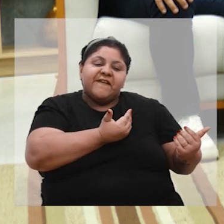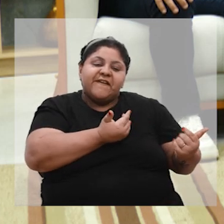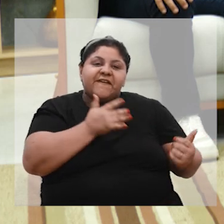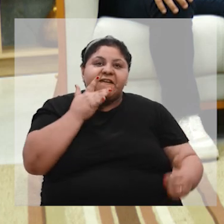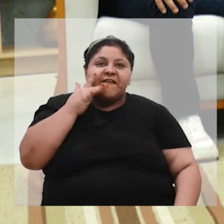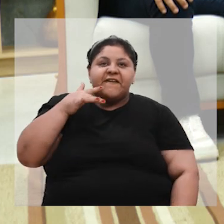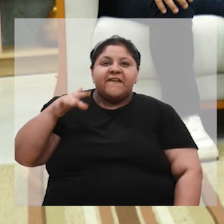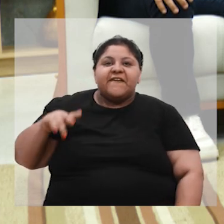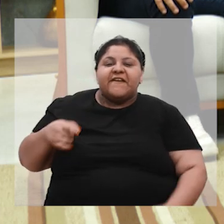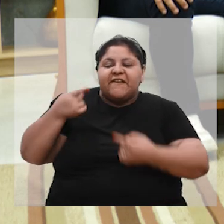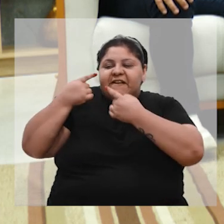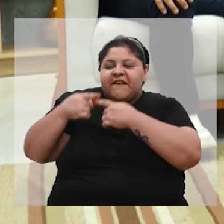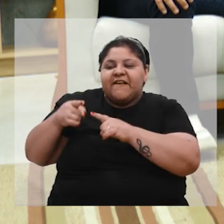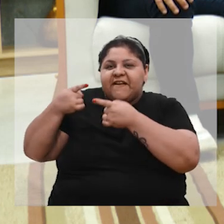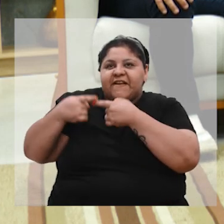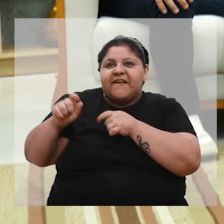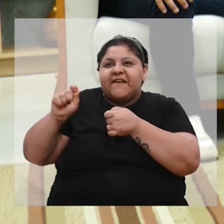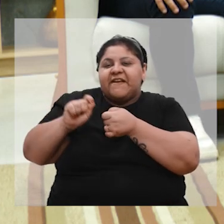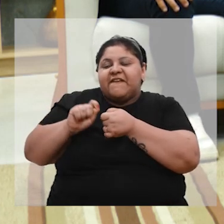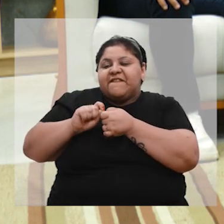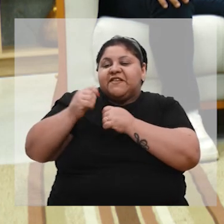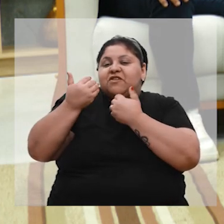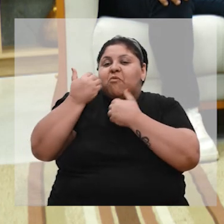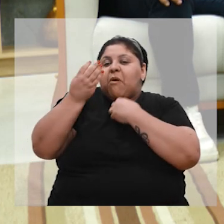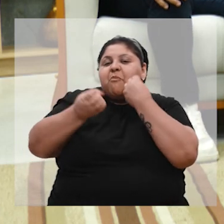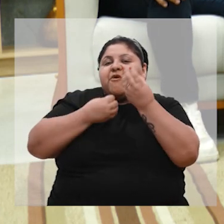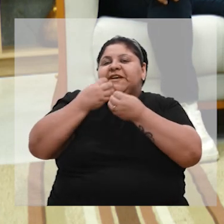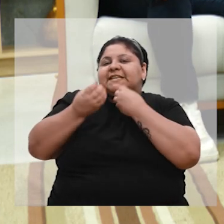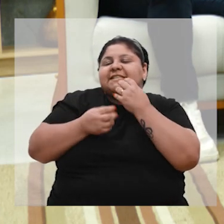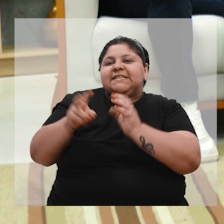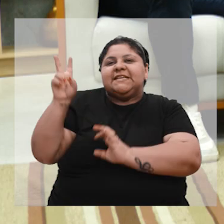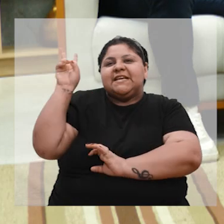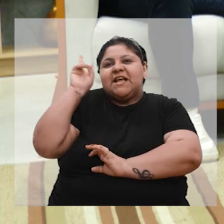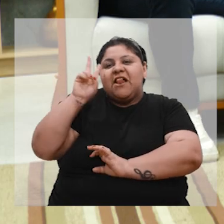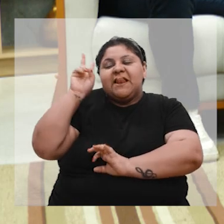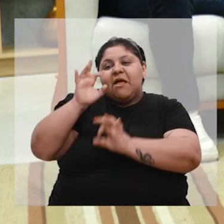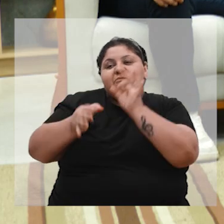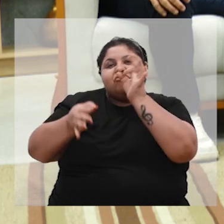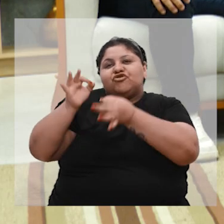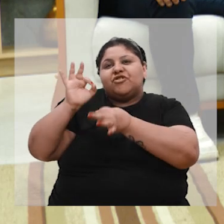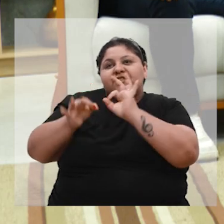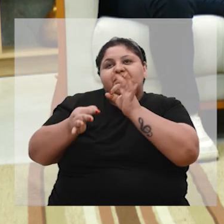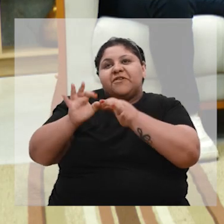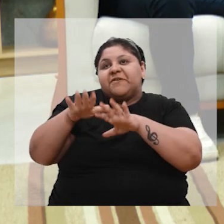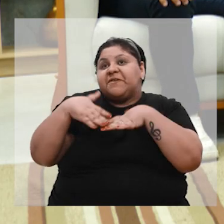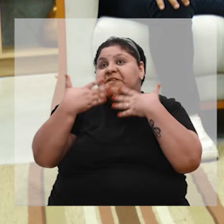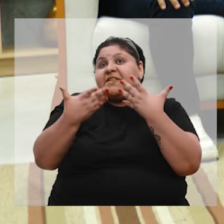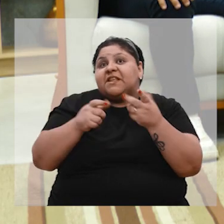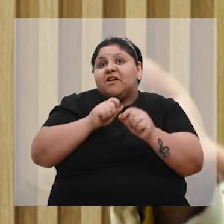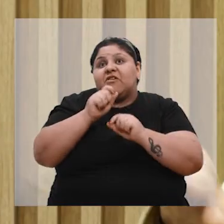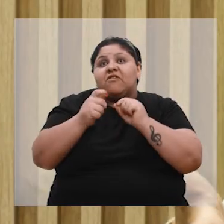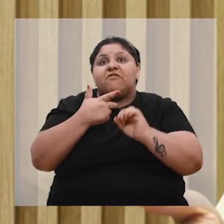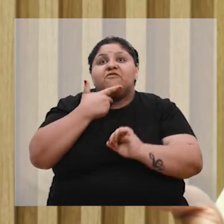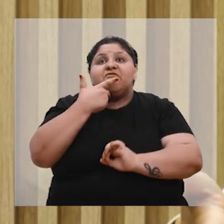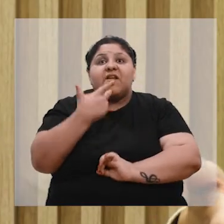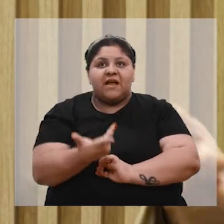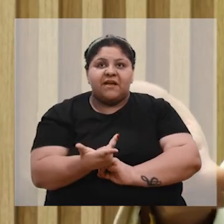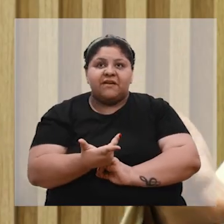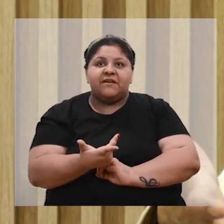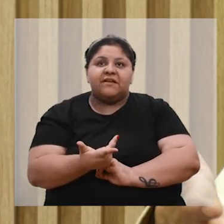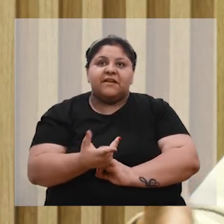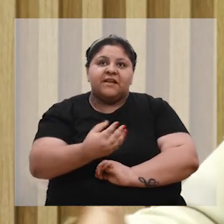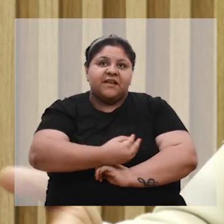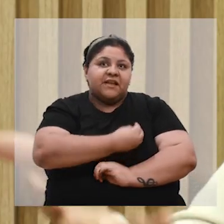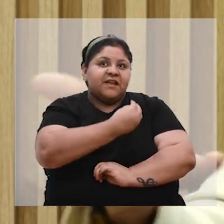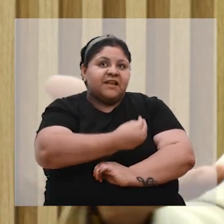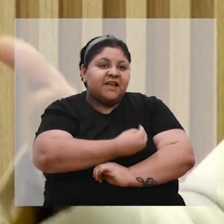Esquiavo que declamei, que fiz uma poesia e eu lembro que você foi jurada. Então, o que eu quero dizer com isso? Que